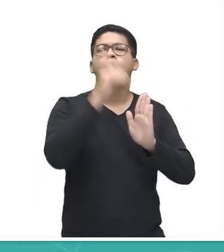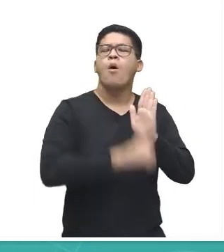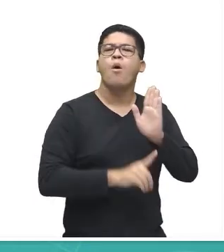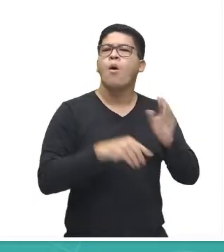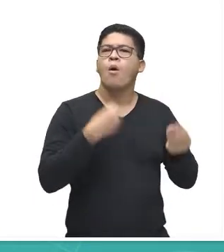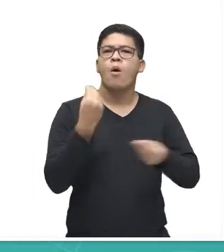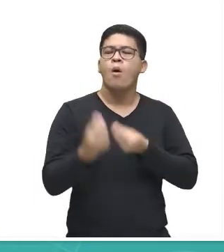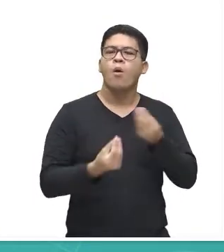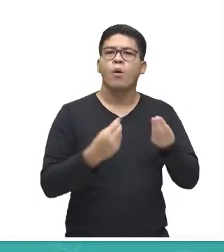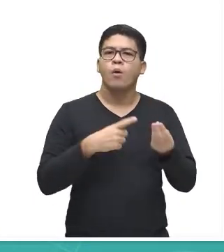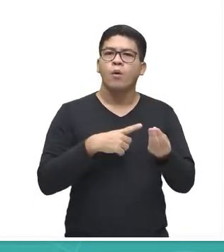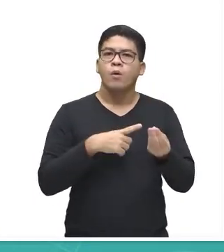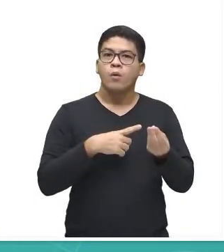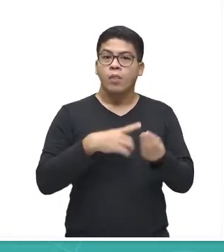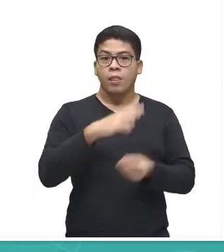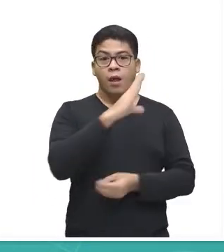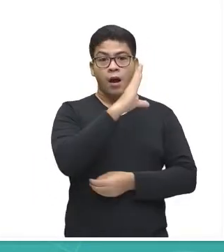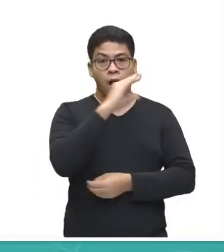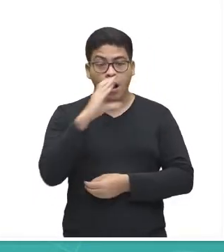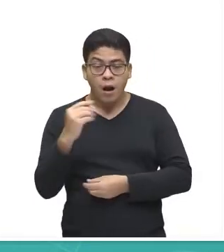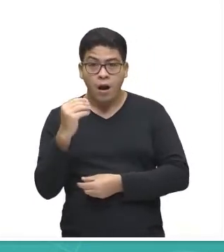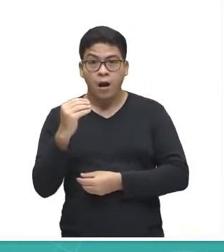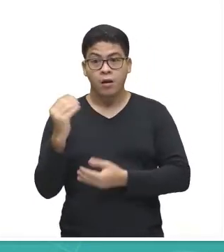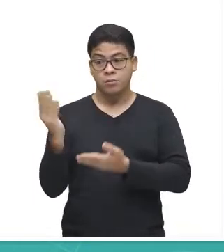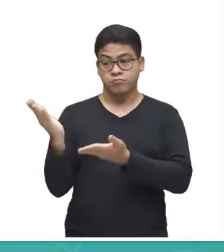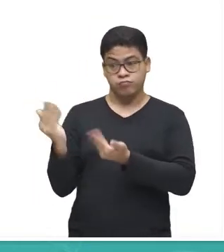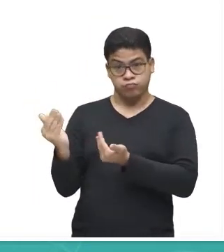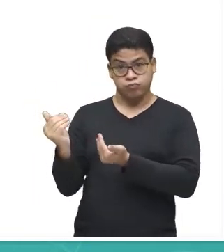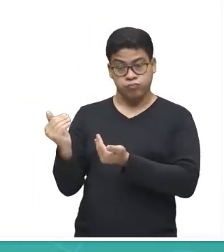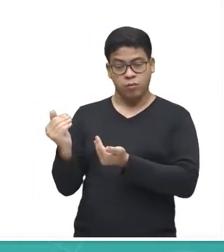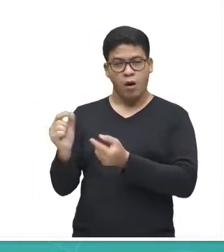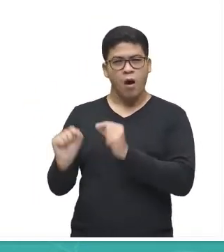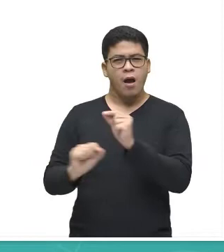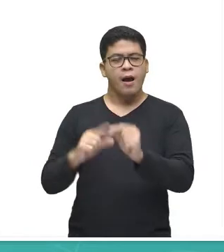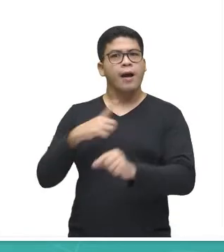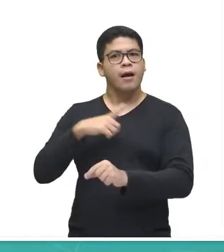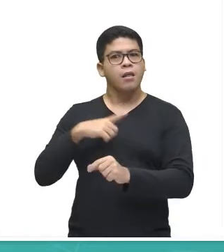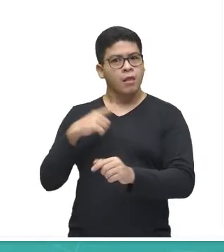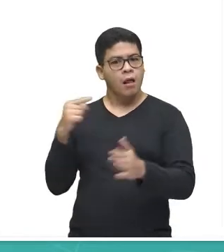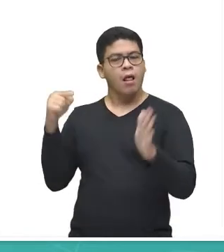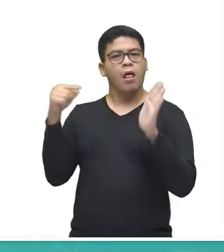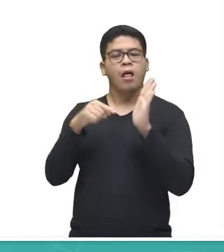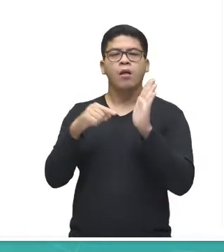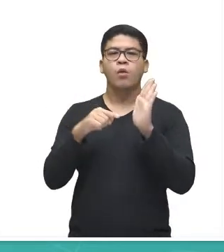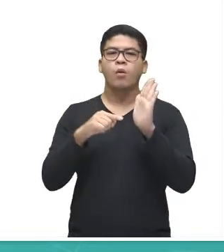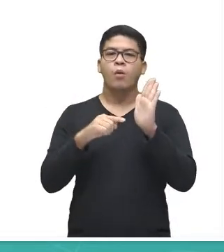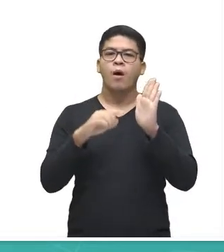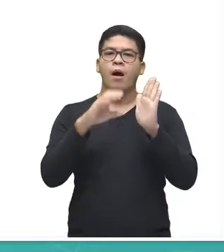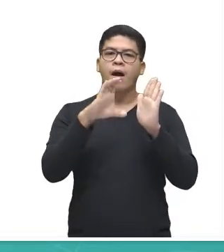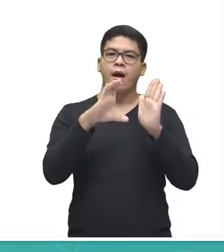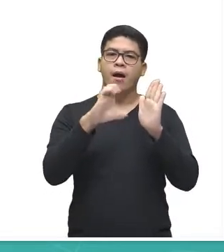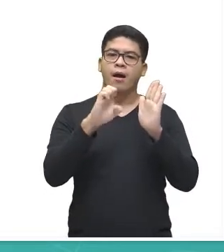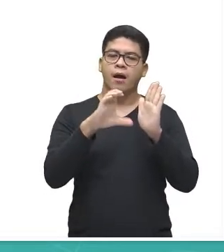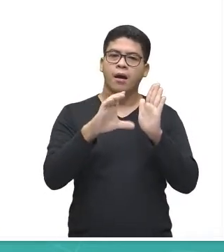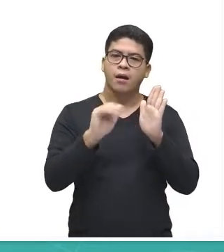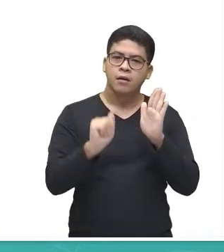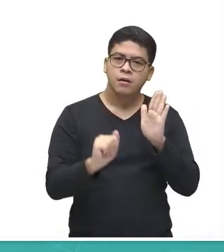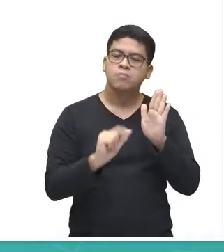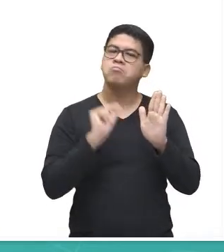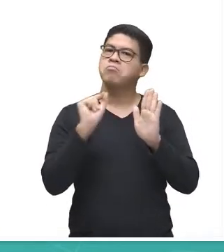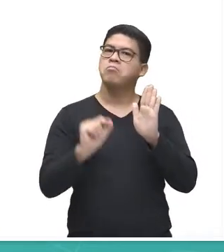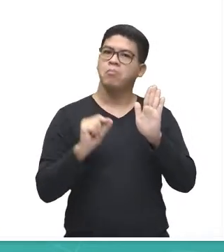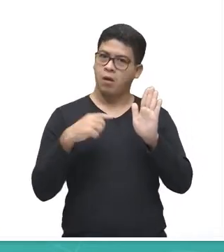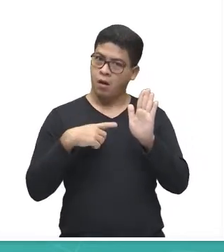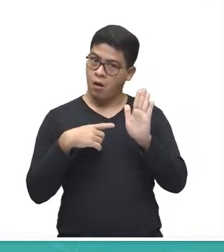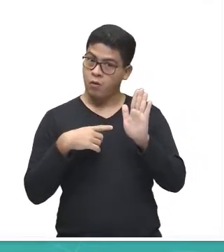do adolescente que é estabelecido na ECA, no Estatuto da Criança e do Adolescente?